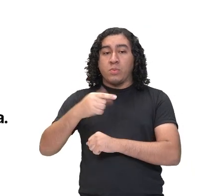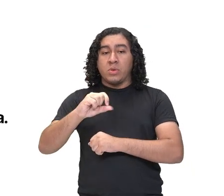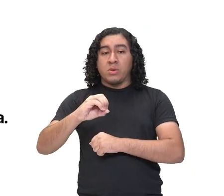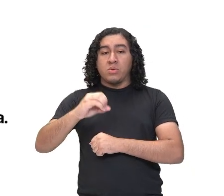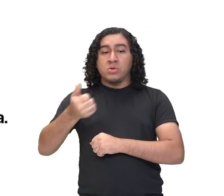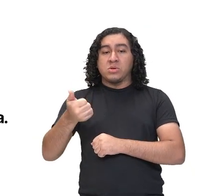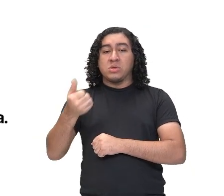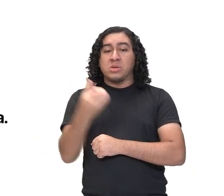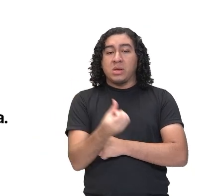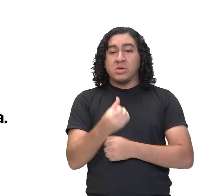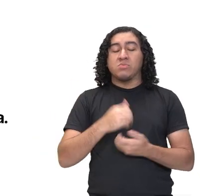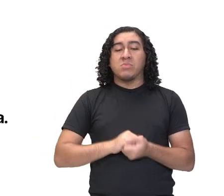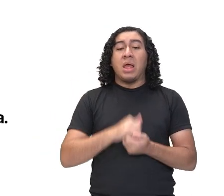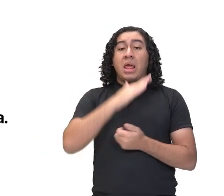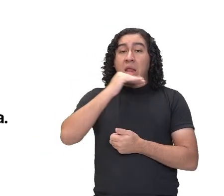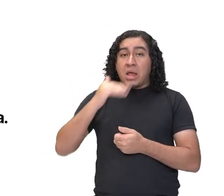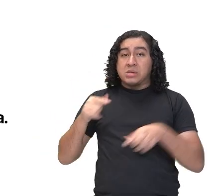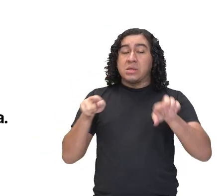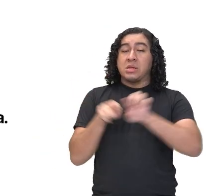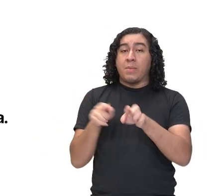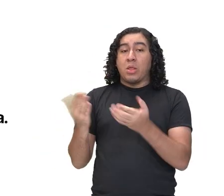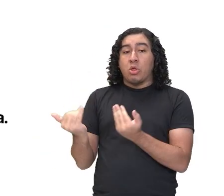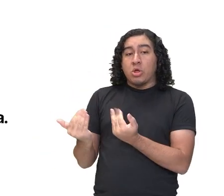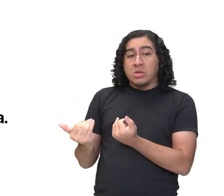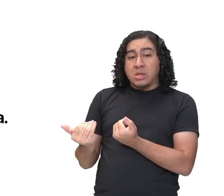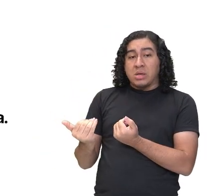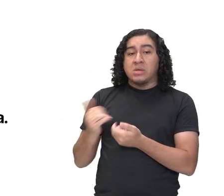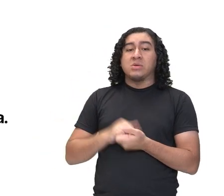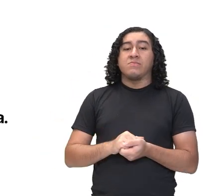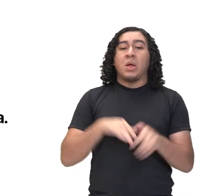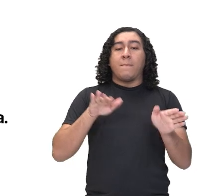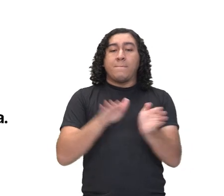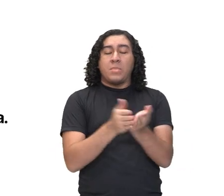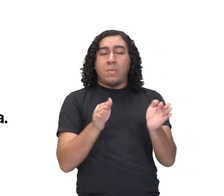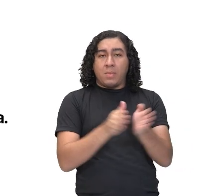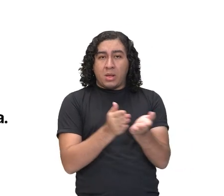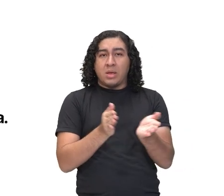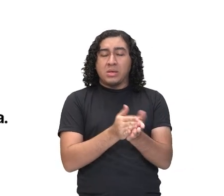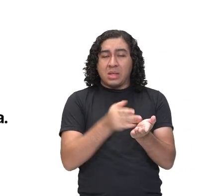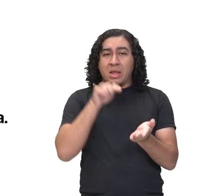as crianças e adolescentes em situação de trabalho infantil,